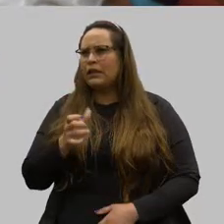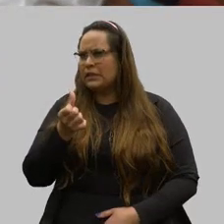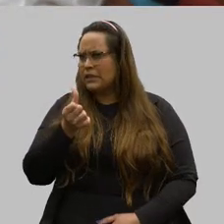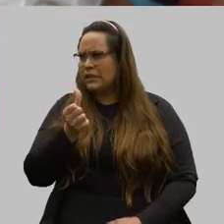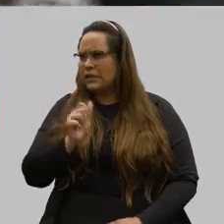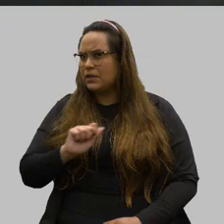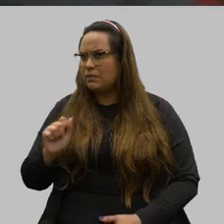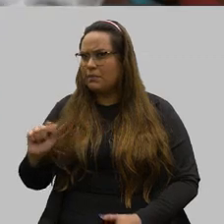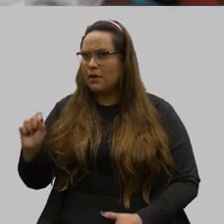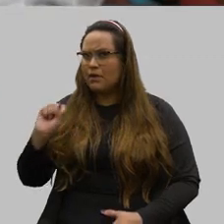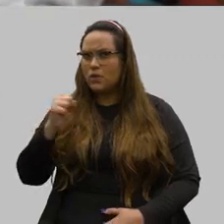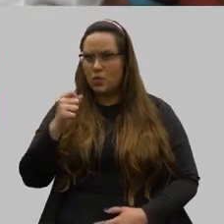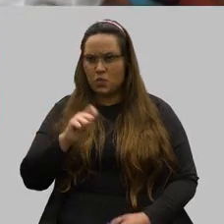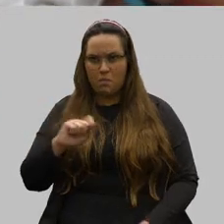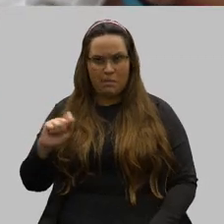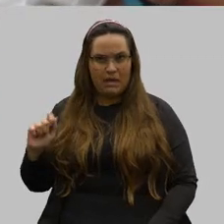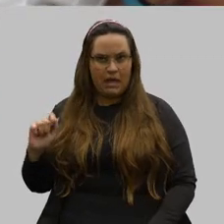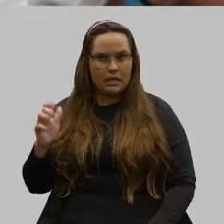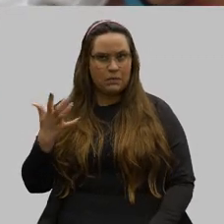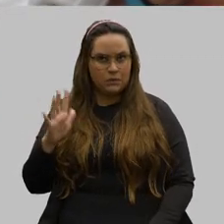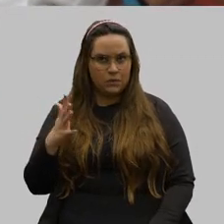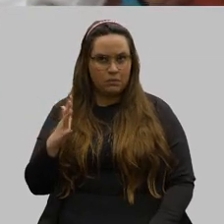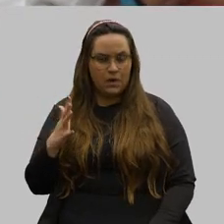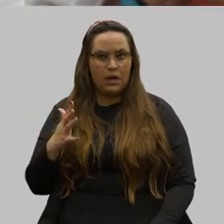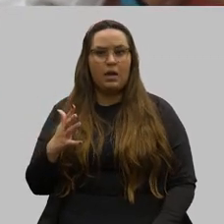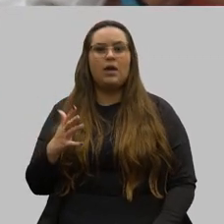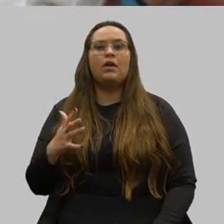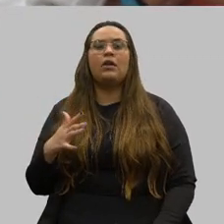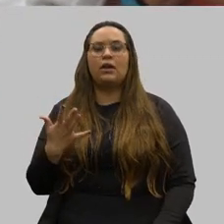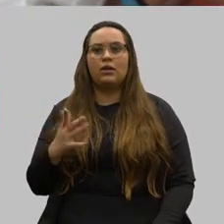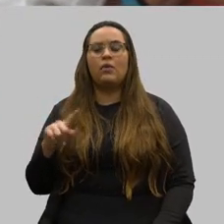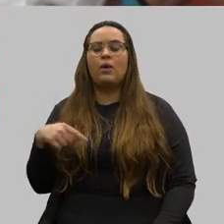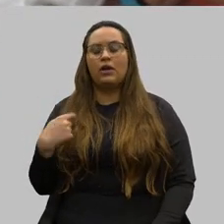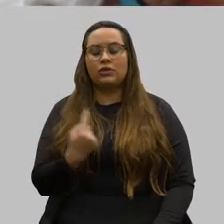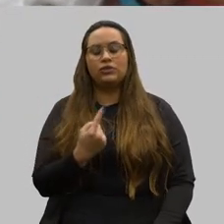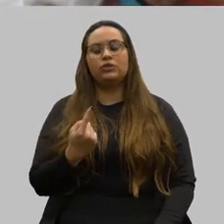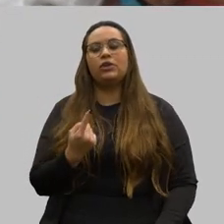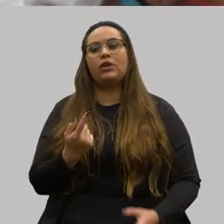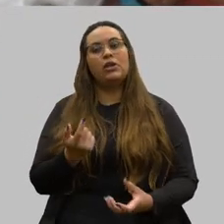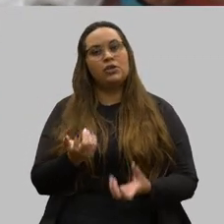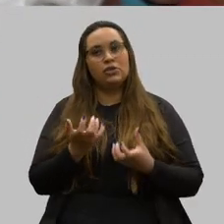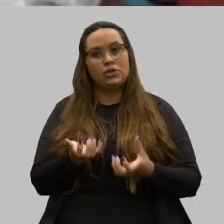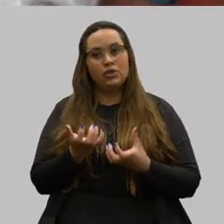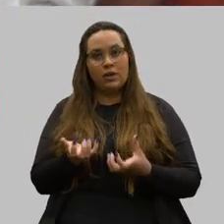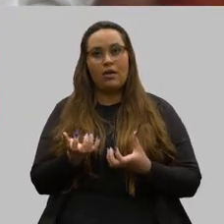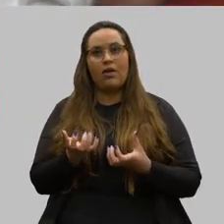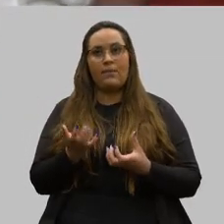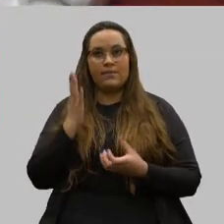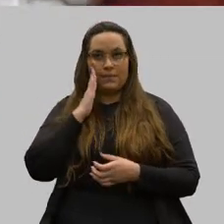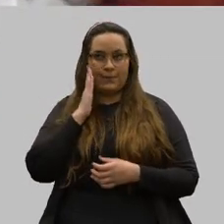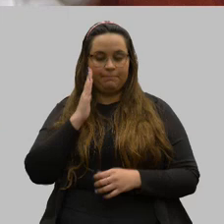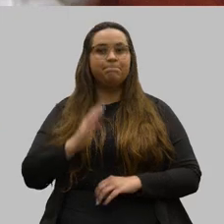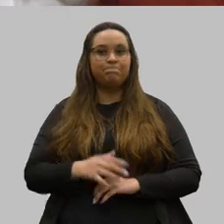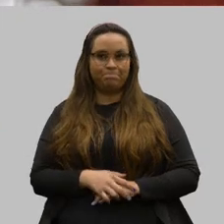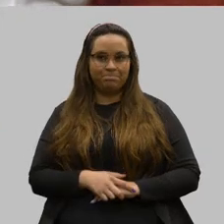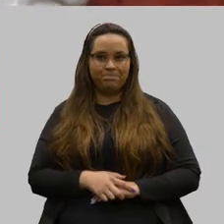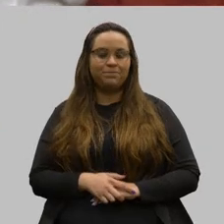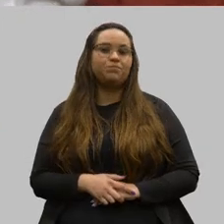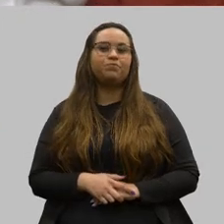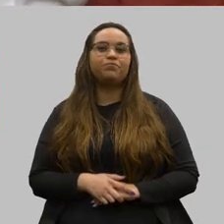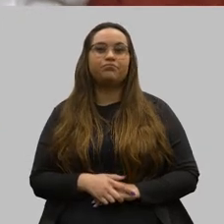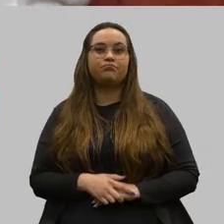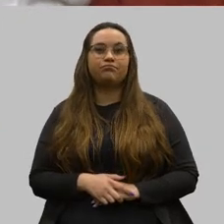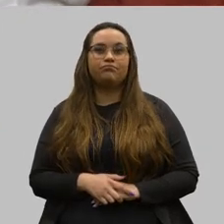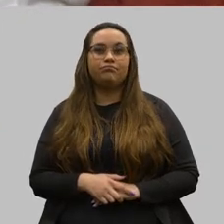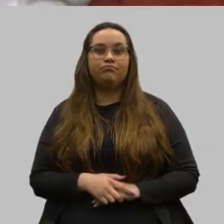meses aproximadamente e a gente gostaria de ter Comandante eh nós vamos